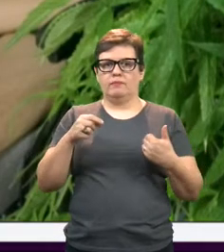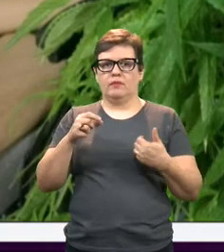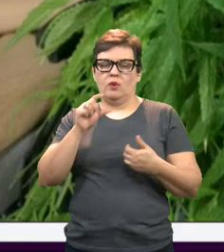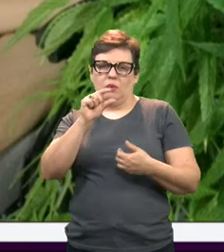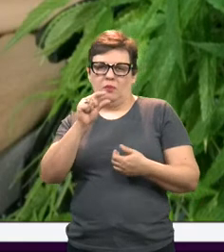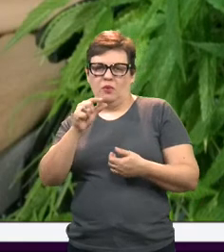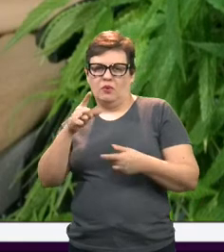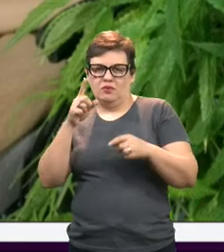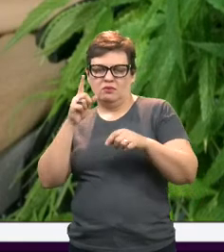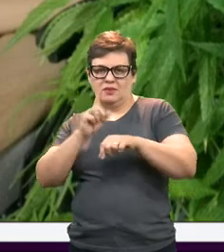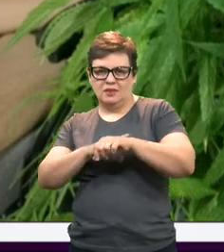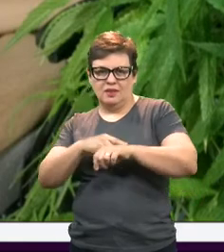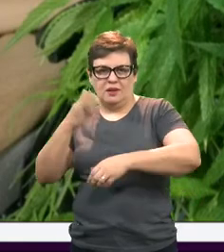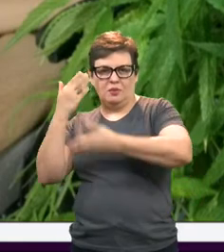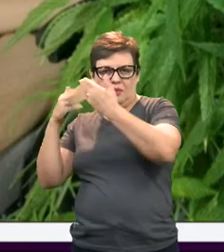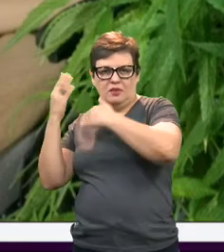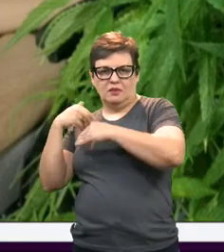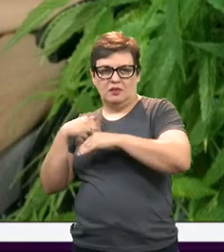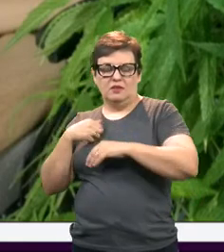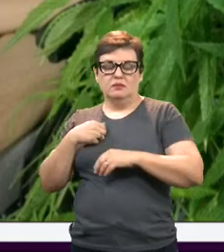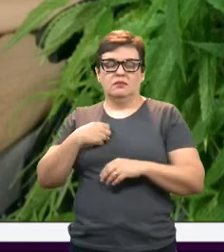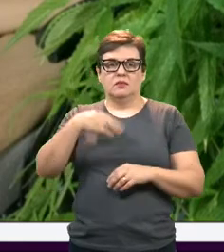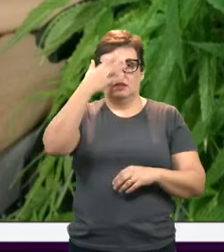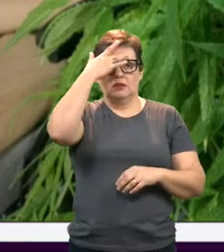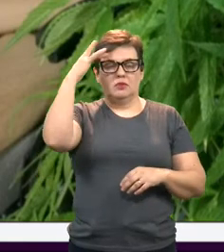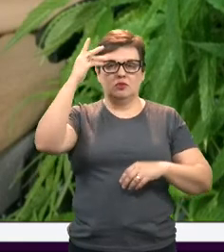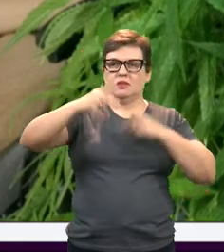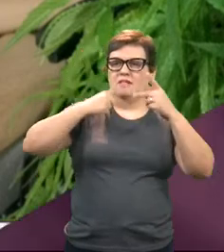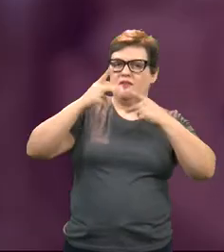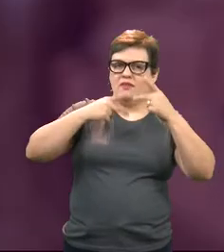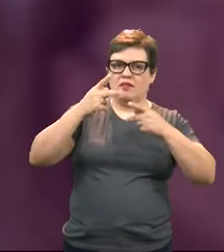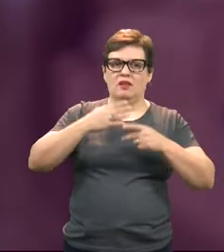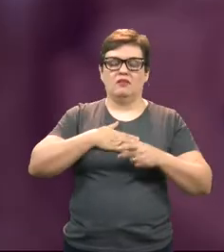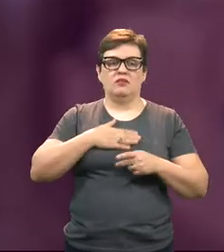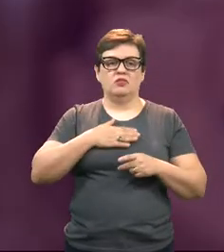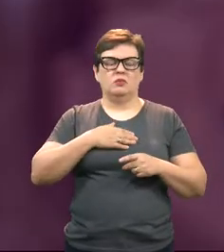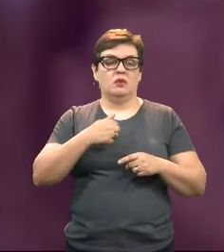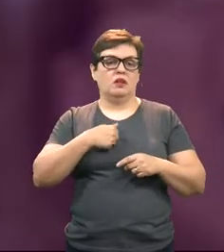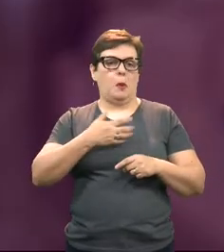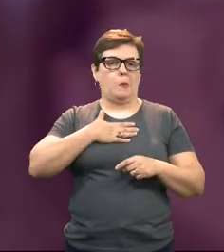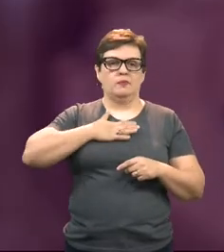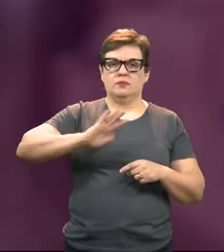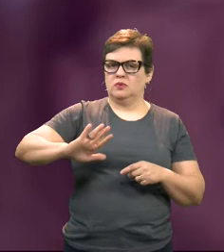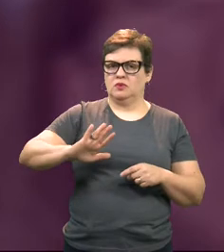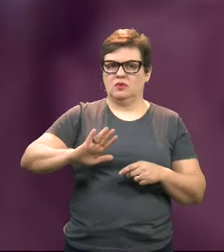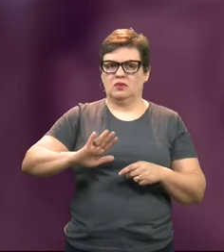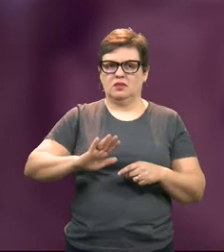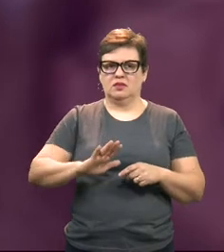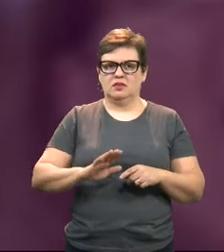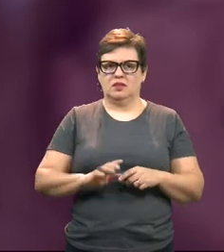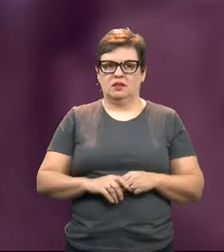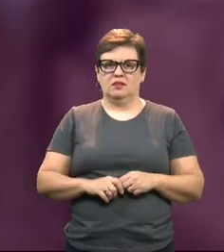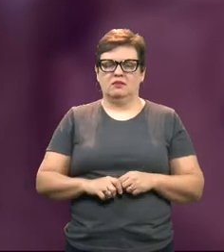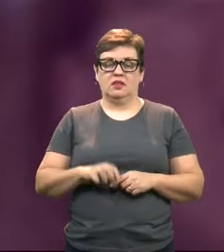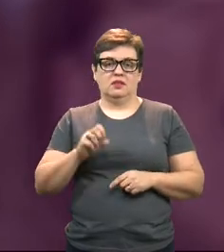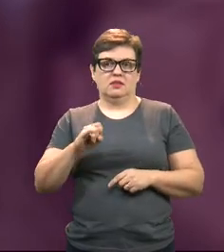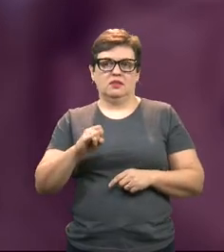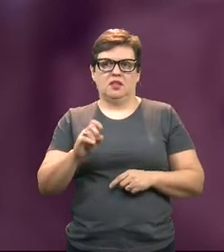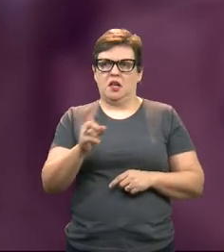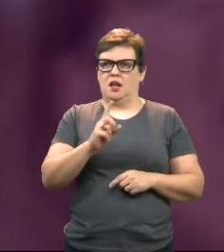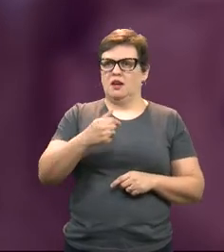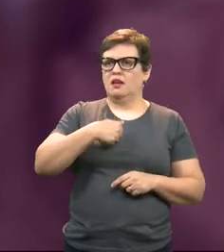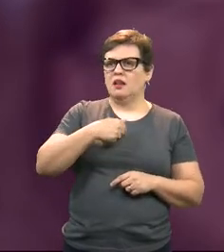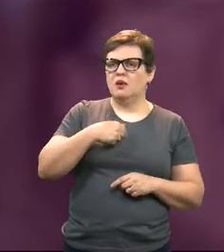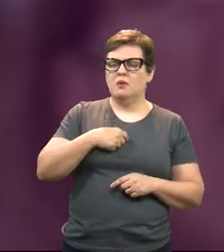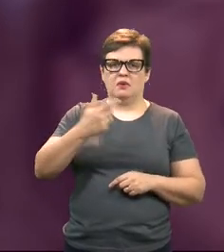me apontassem como idealizadora de associação, ou que eu estava à frente, que se não fosse eu ali,